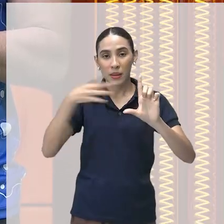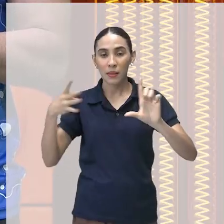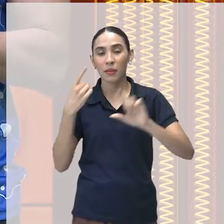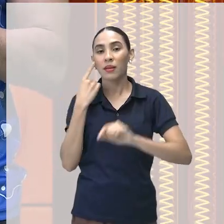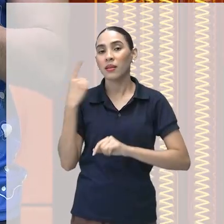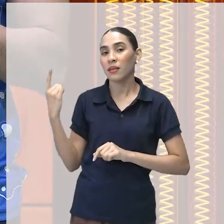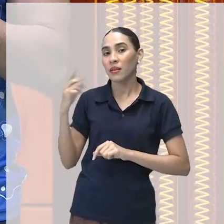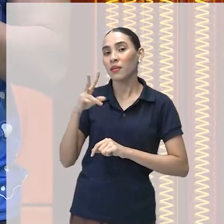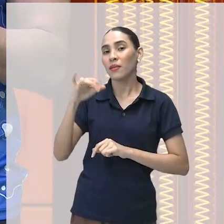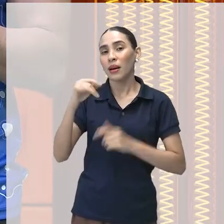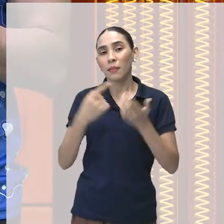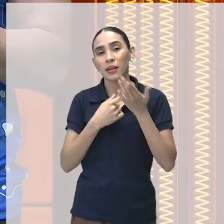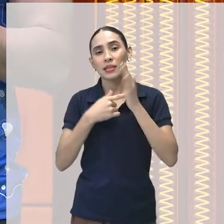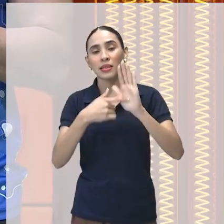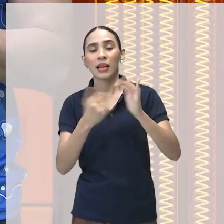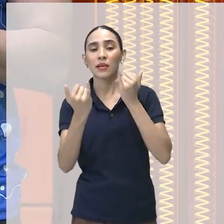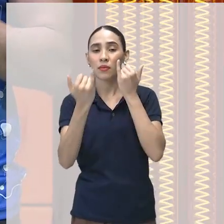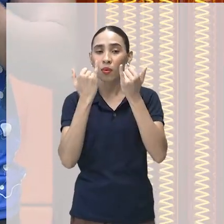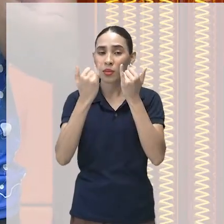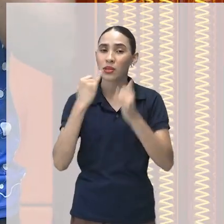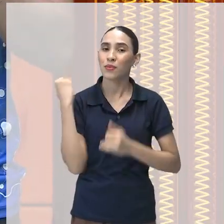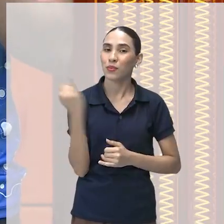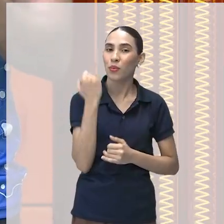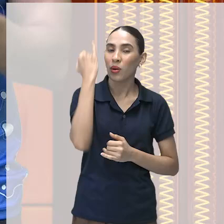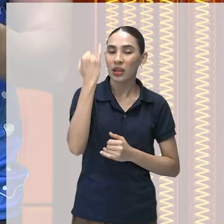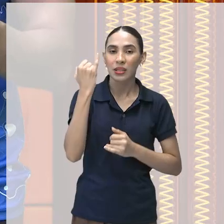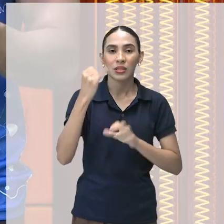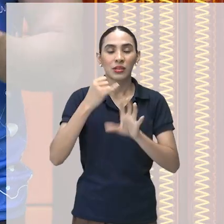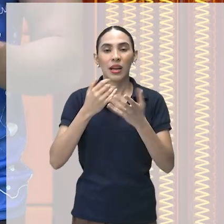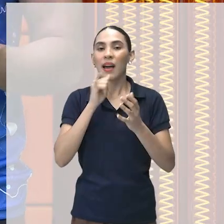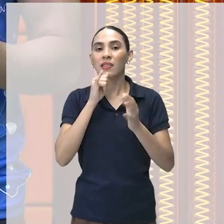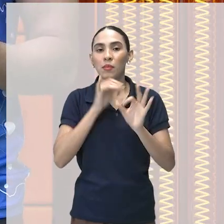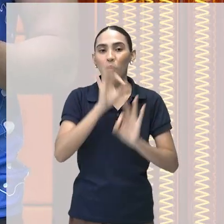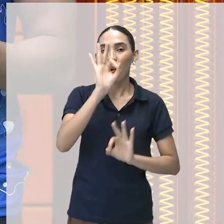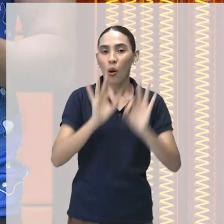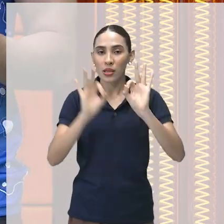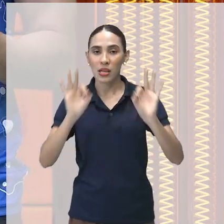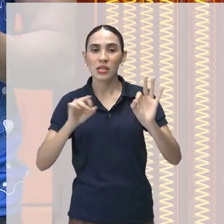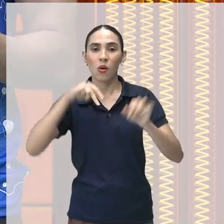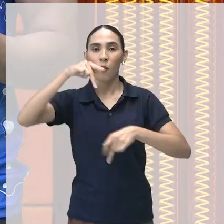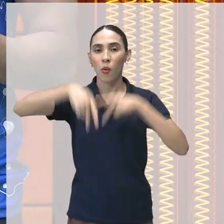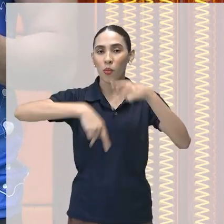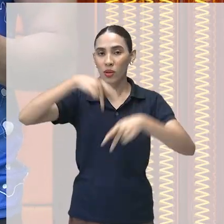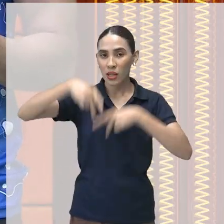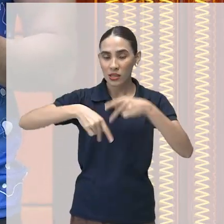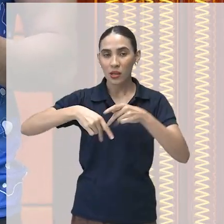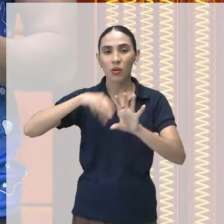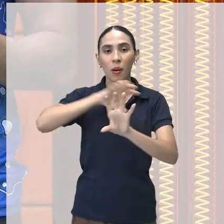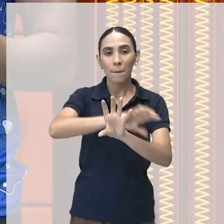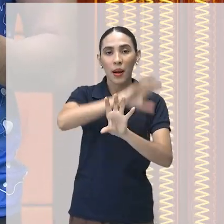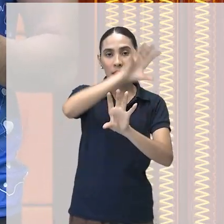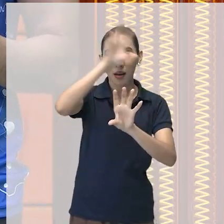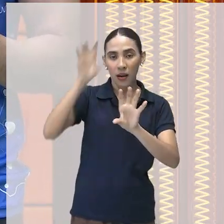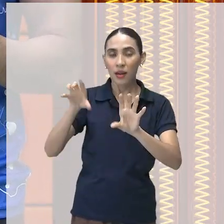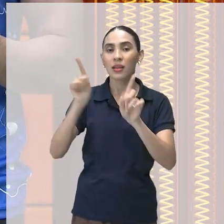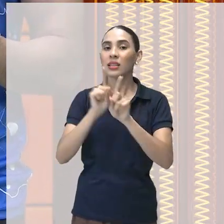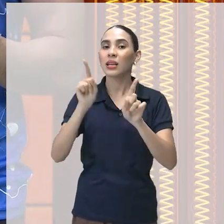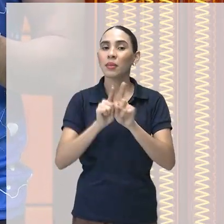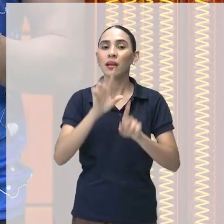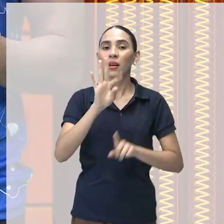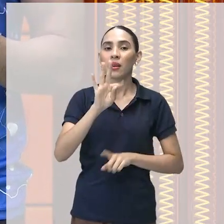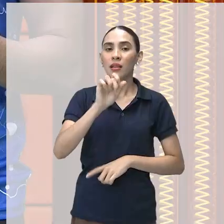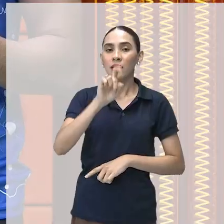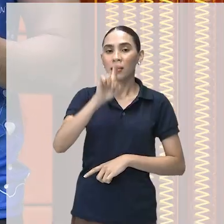que traz informações importantes acerca da distribuição da população pelos continentes e da